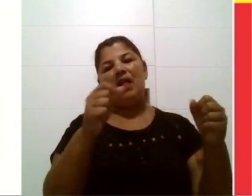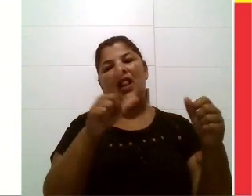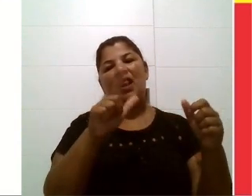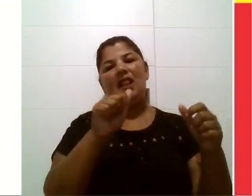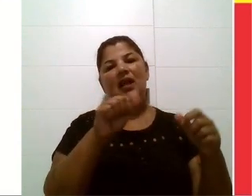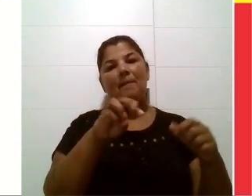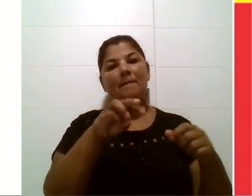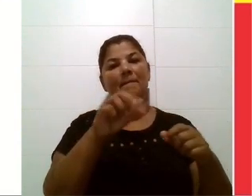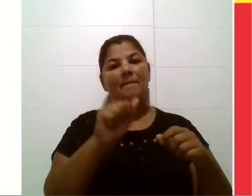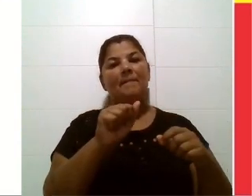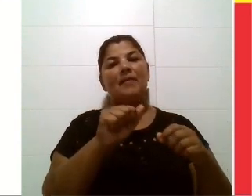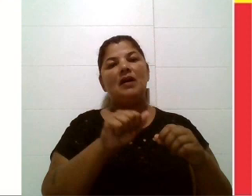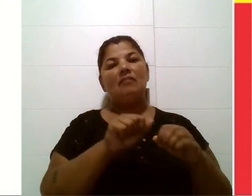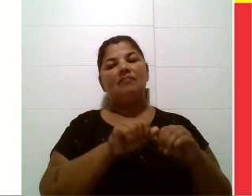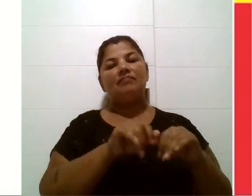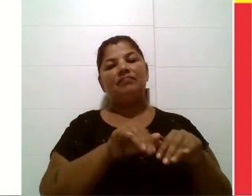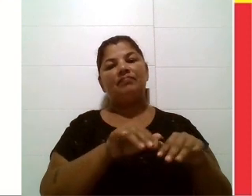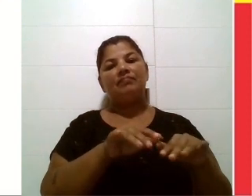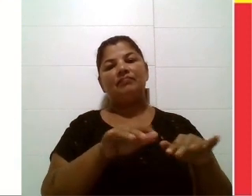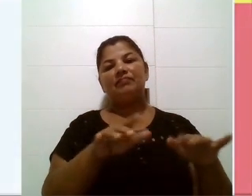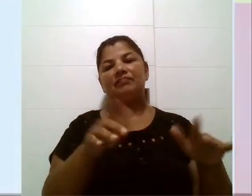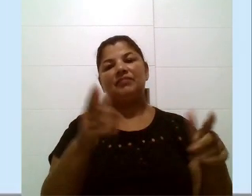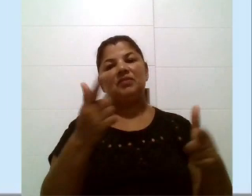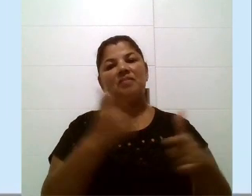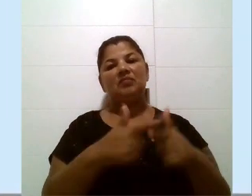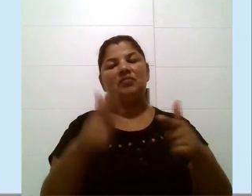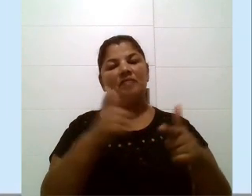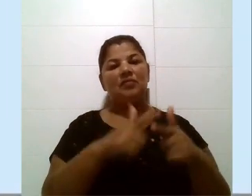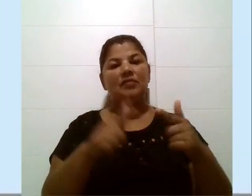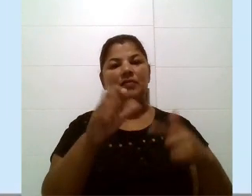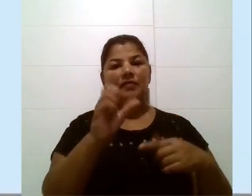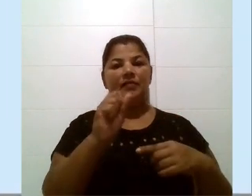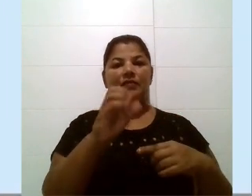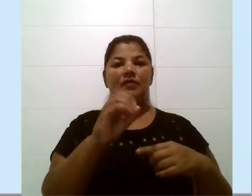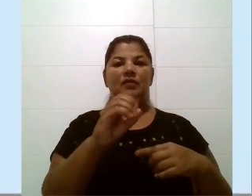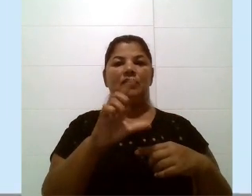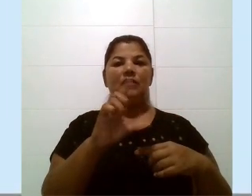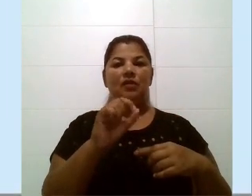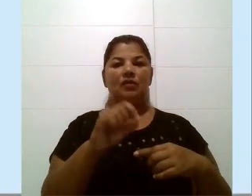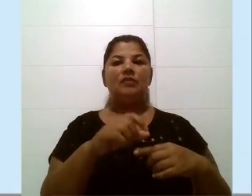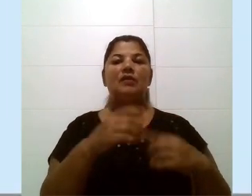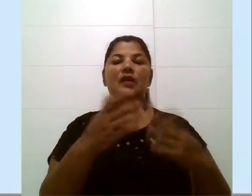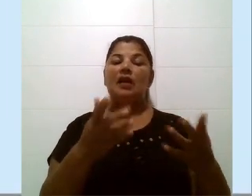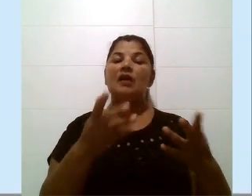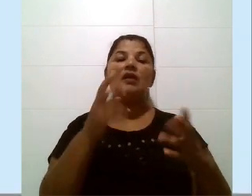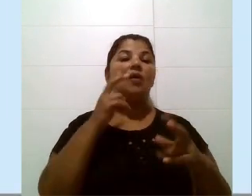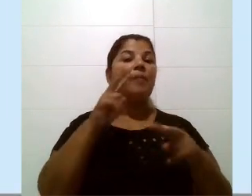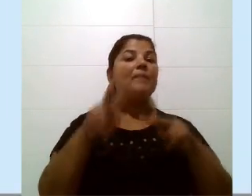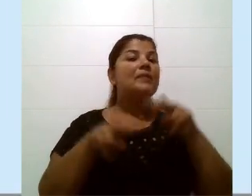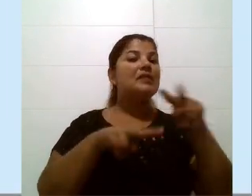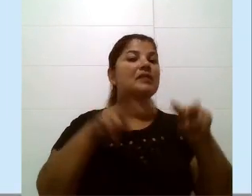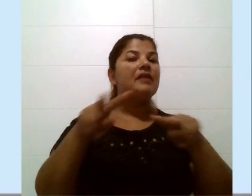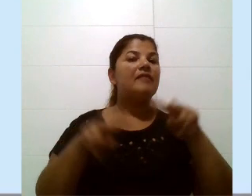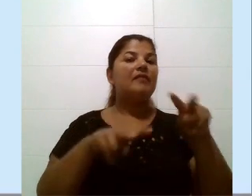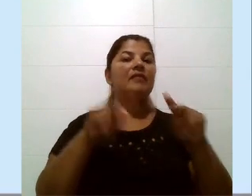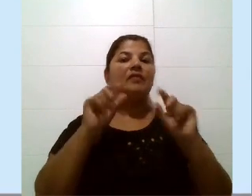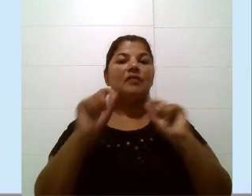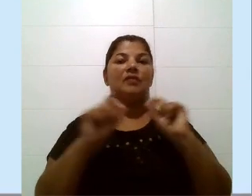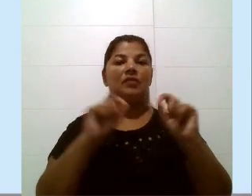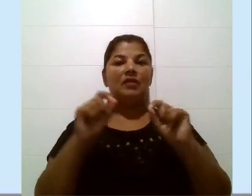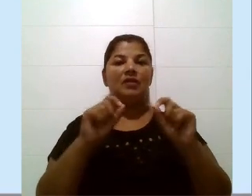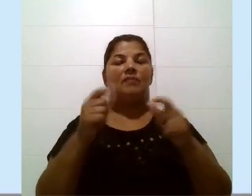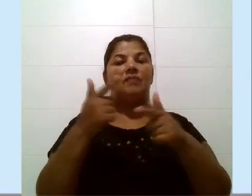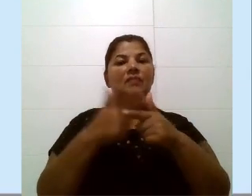causando infertilidade no solo. Olha para mim, gente. Então a gente está conseguindo observar que devido a questões de